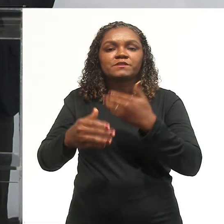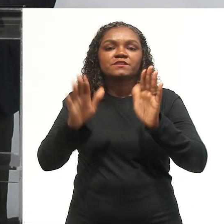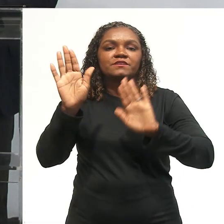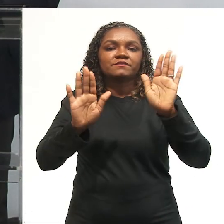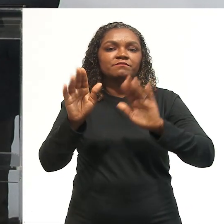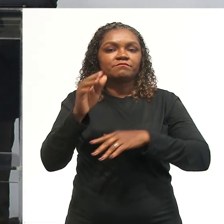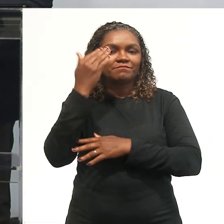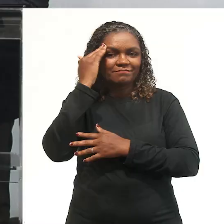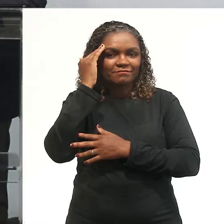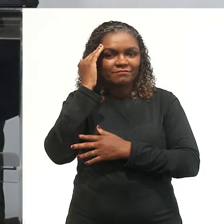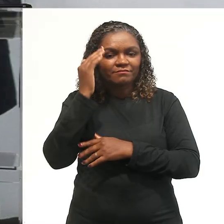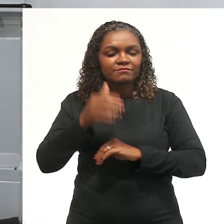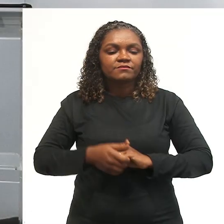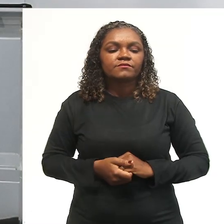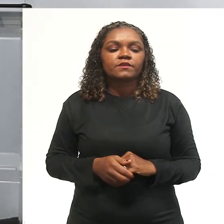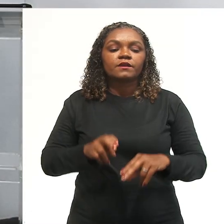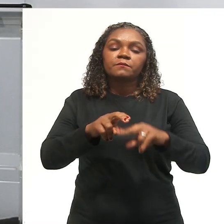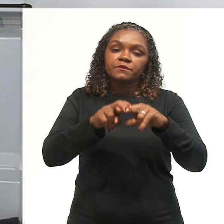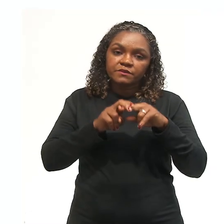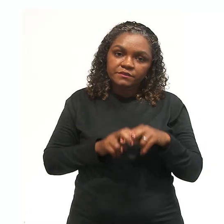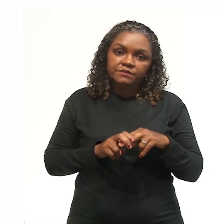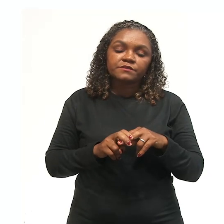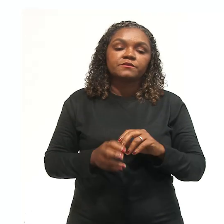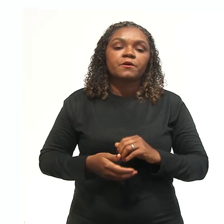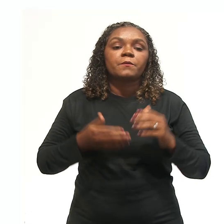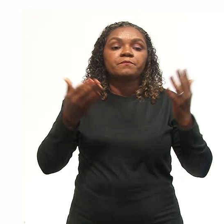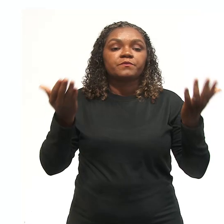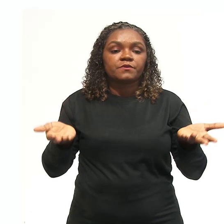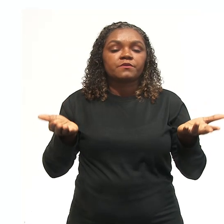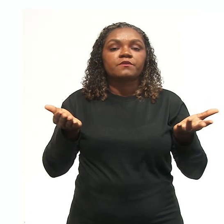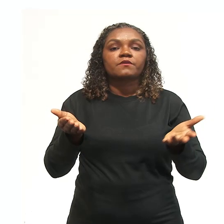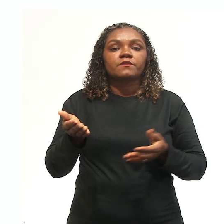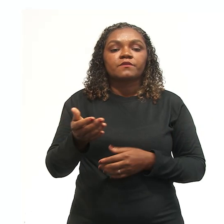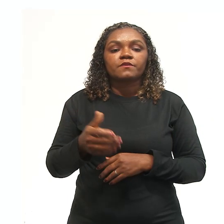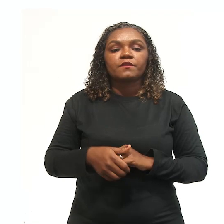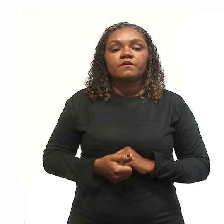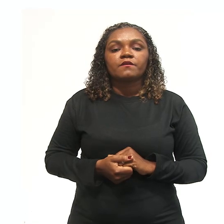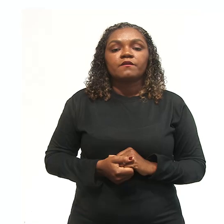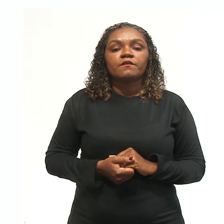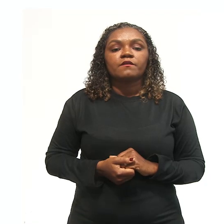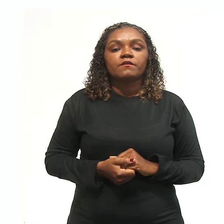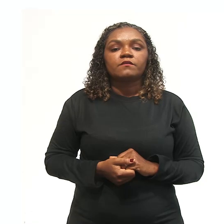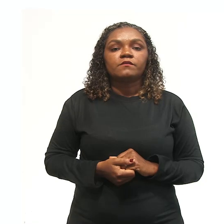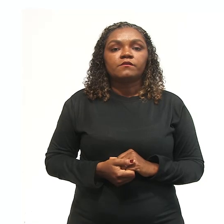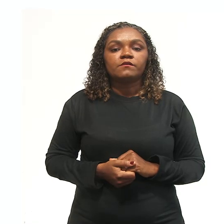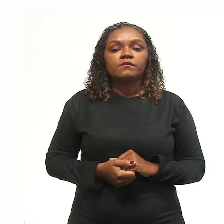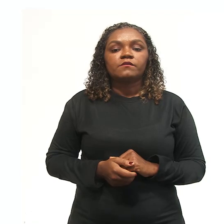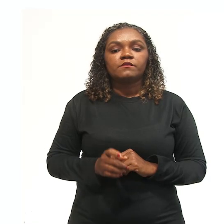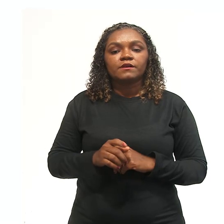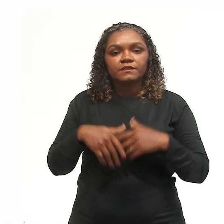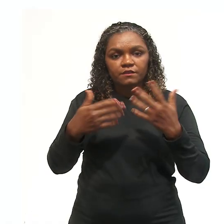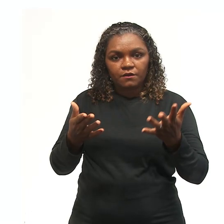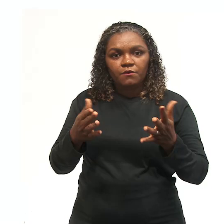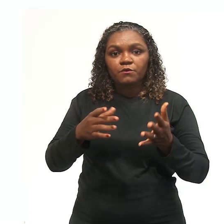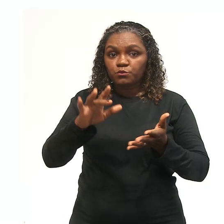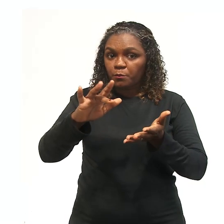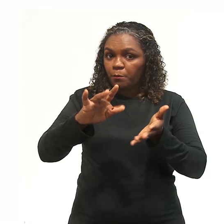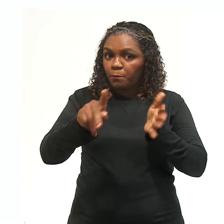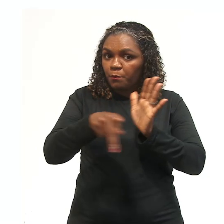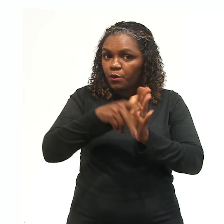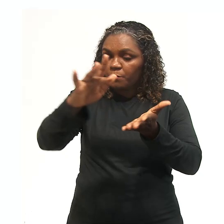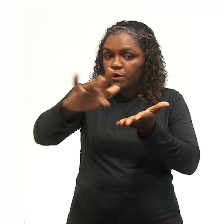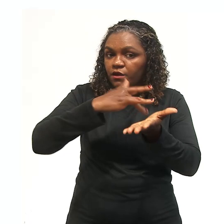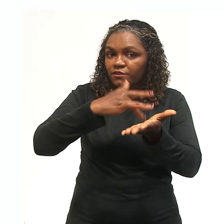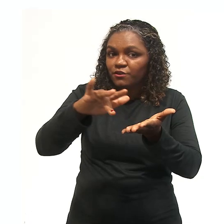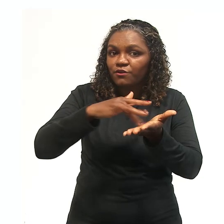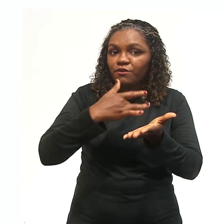de licitação. Essa gestão, portanto, que é conduzido por um agente de contratação, no caso do pregão eletrônico, como a